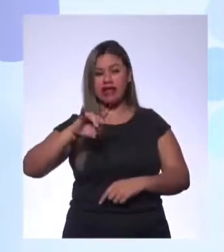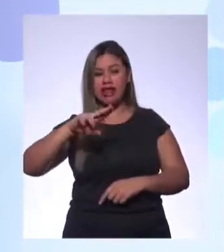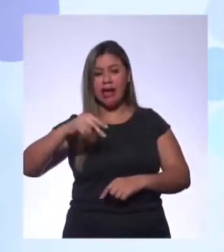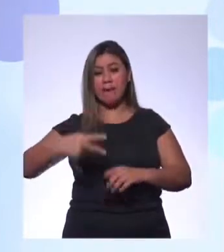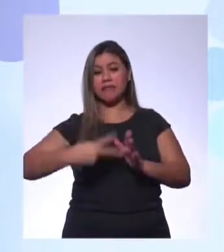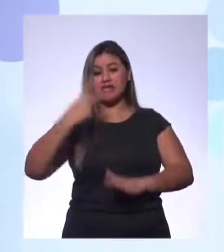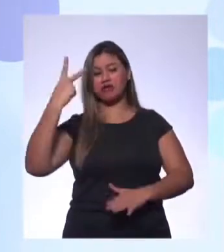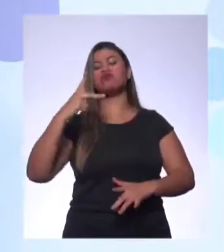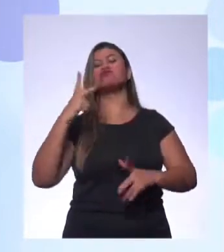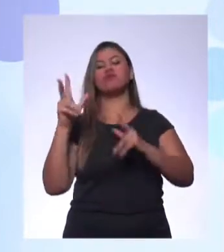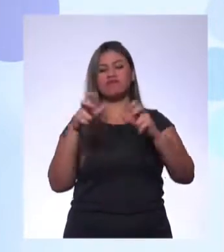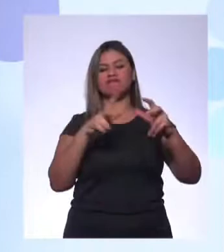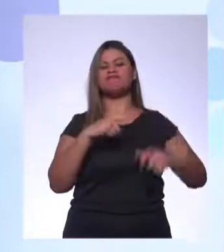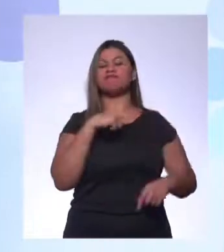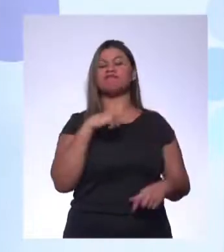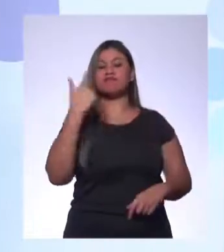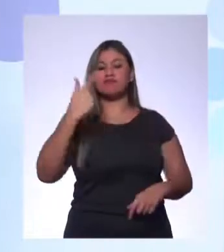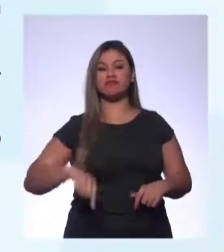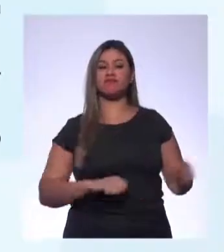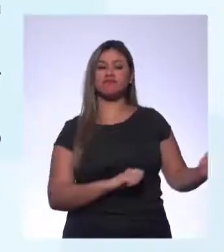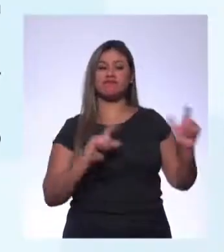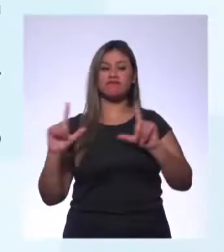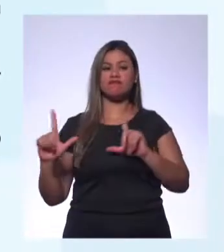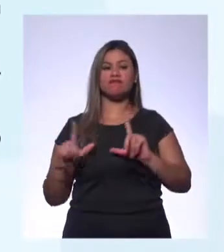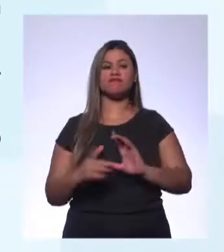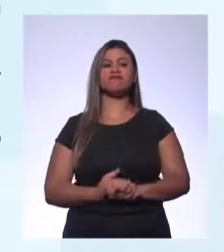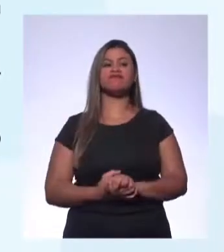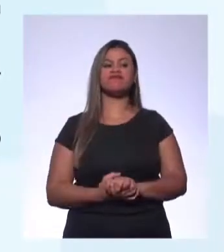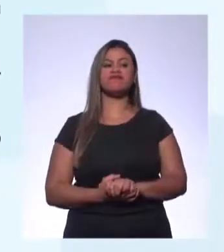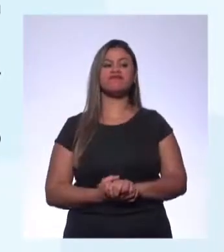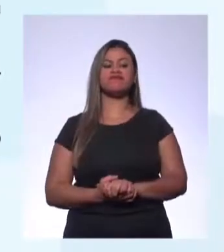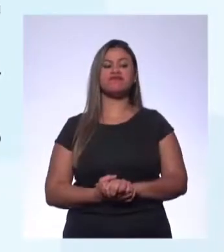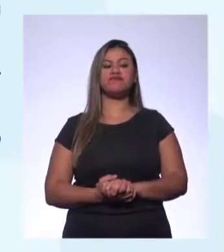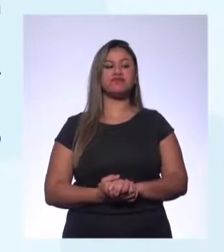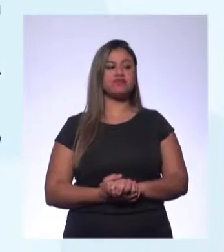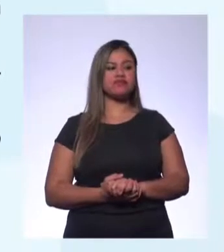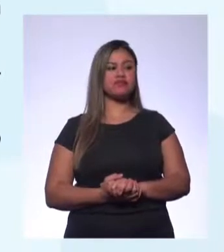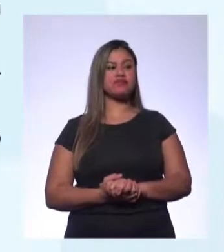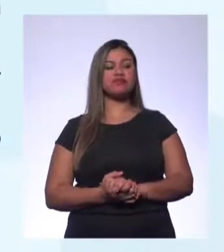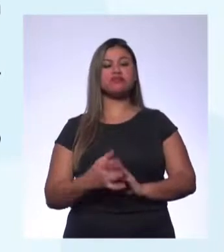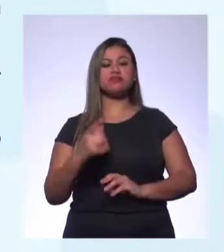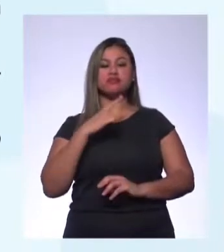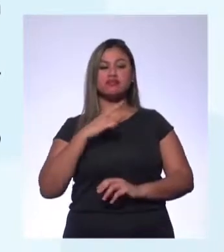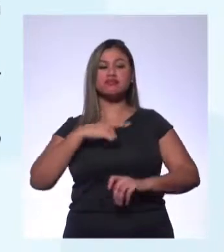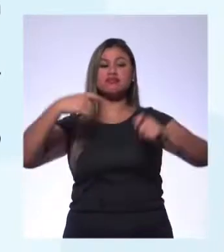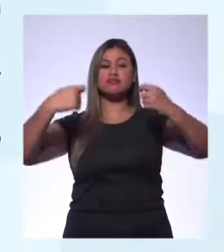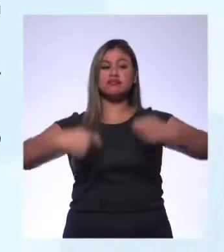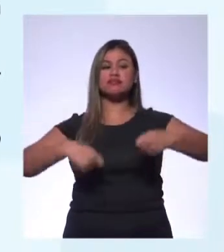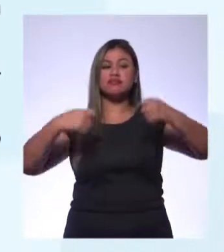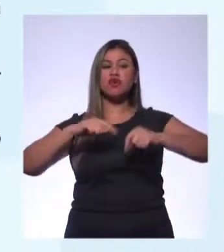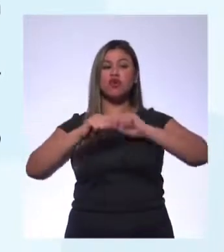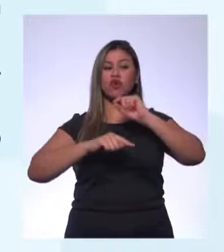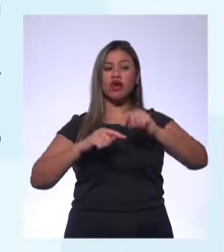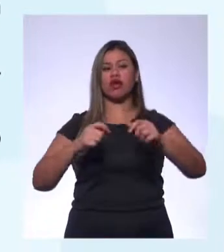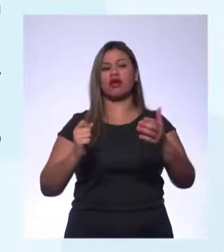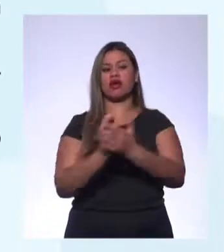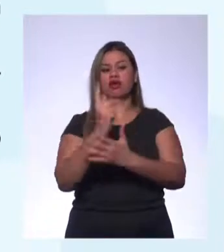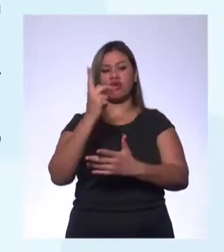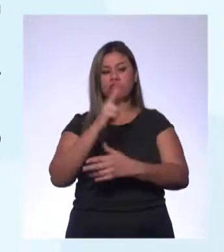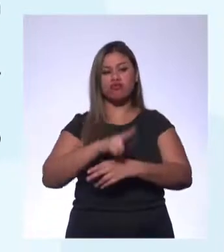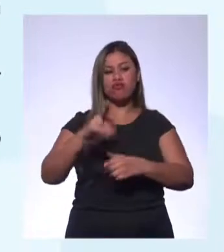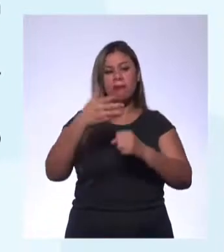muito notável. Voltando lá para a nossa tela do contexto antecedentes, nós temos a necessidade dos mercados